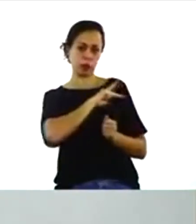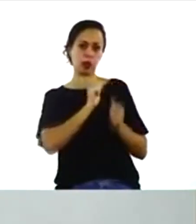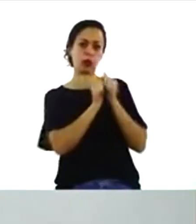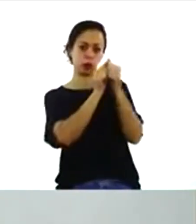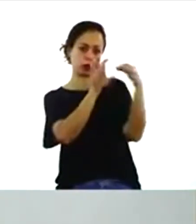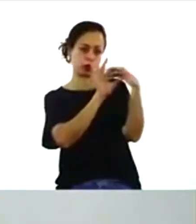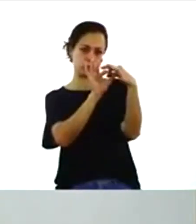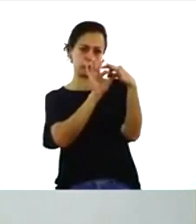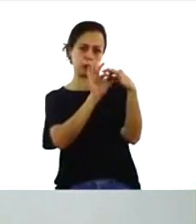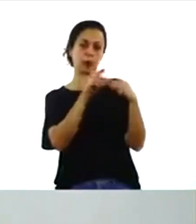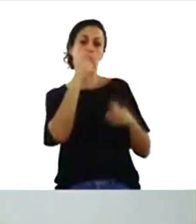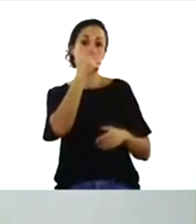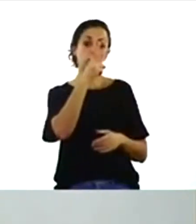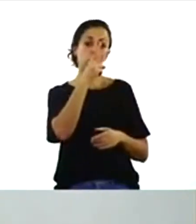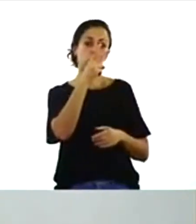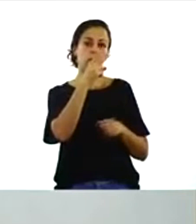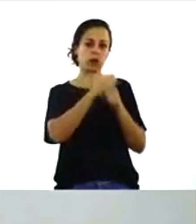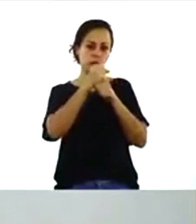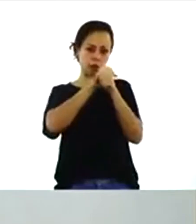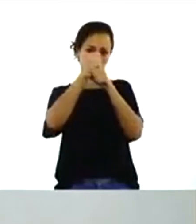carta depois de 5 anos.